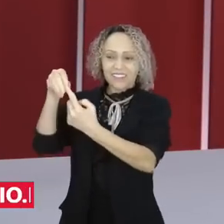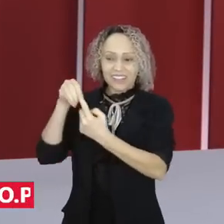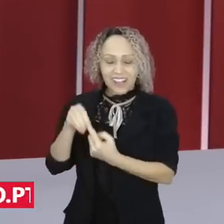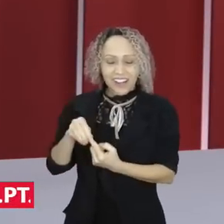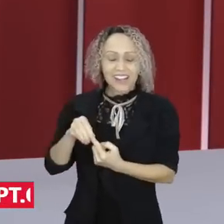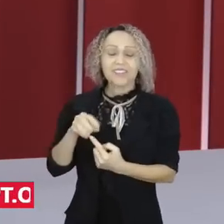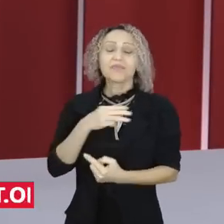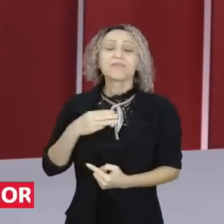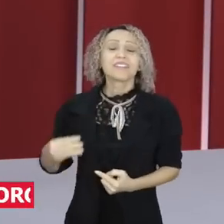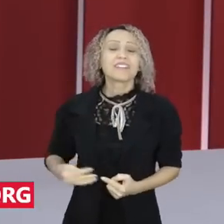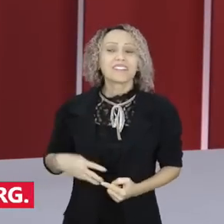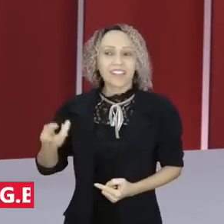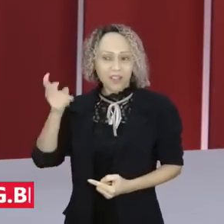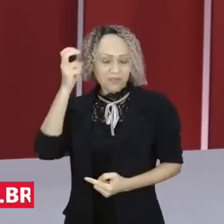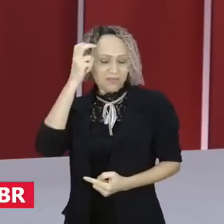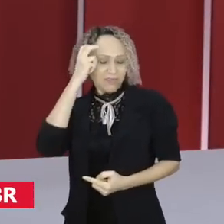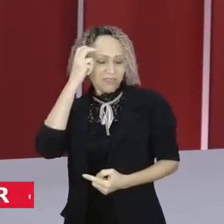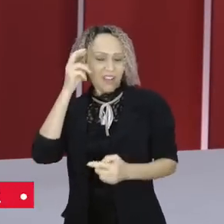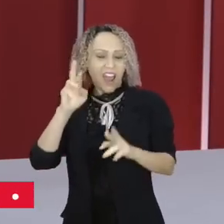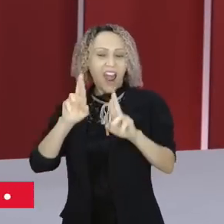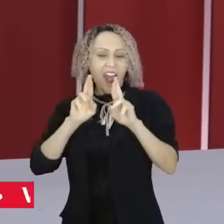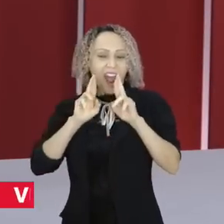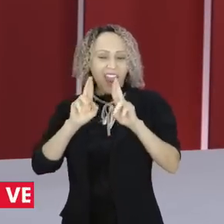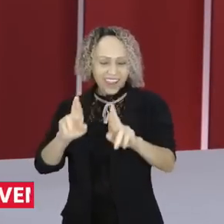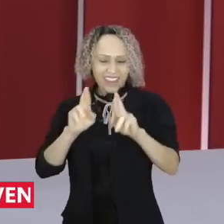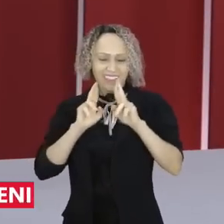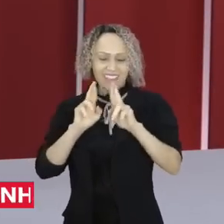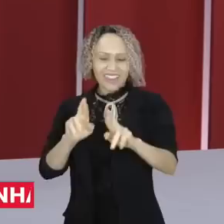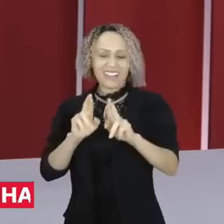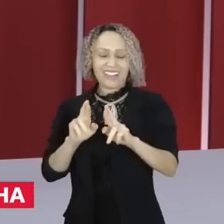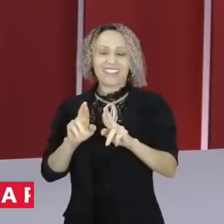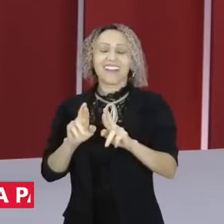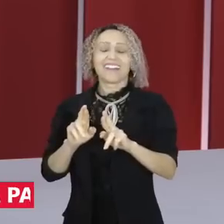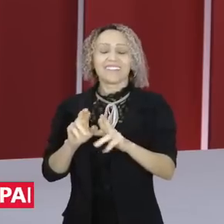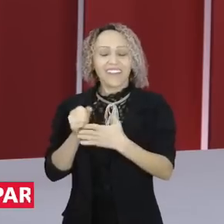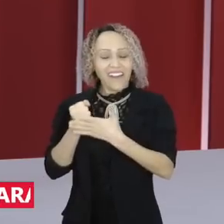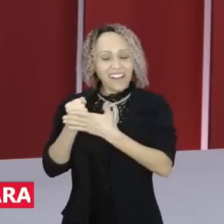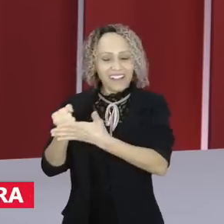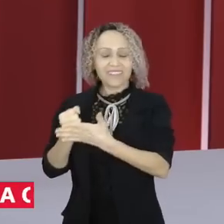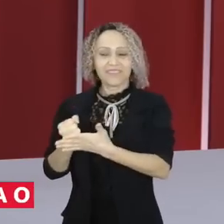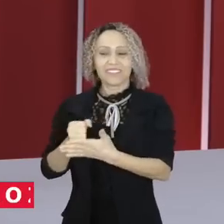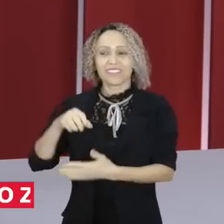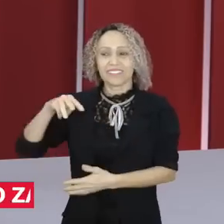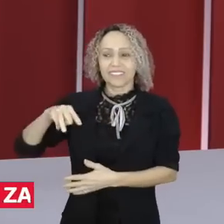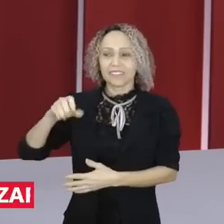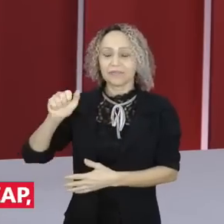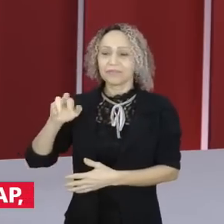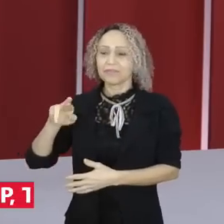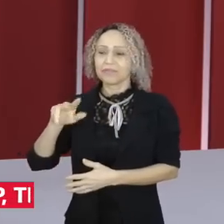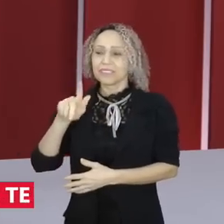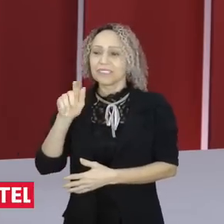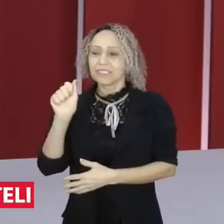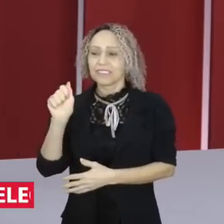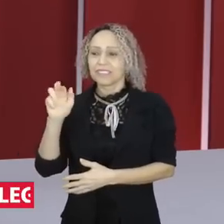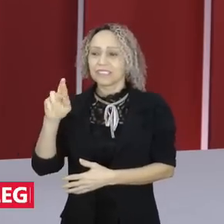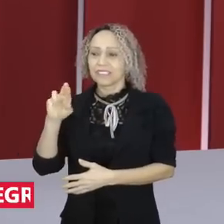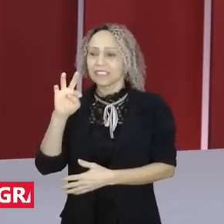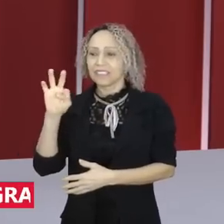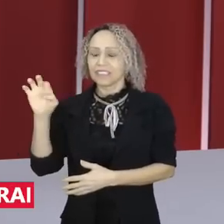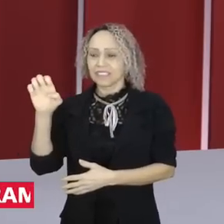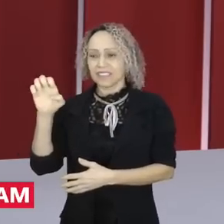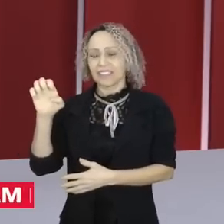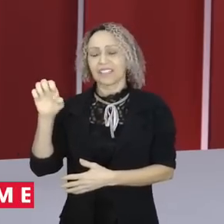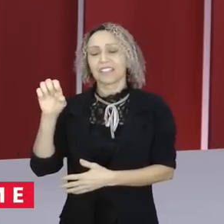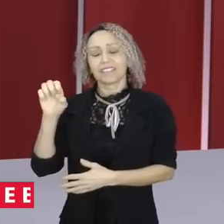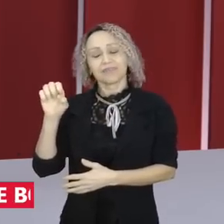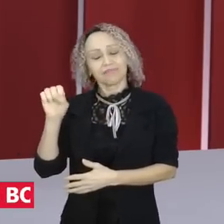E a torcida organizada estava grande antes também. Quem acompanhava aí pelas redes sociais, a classe artística, torcia muito por